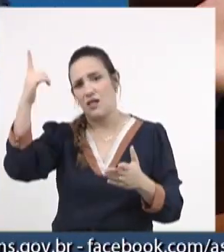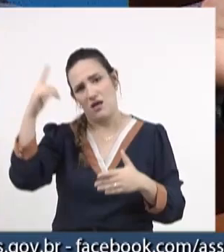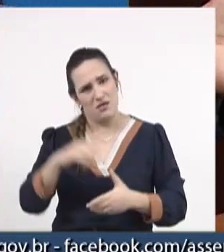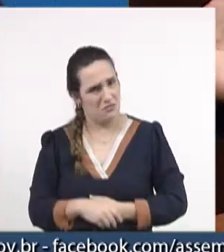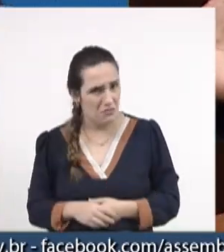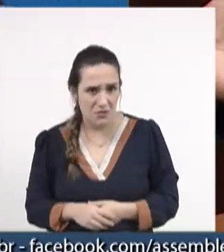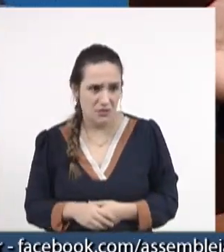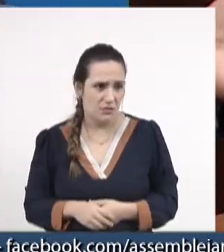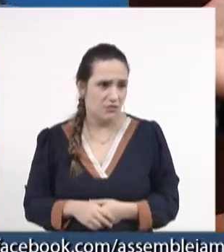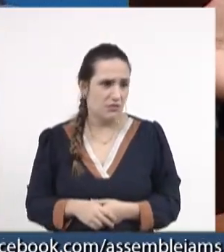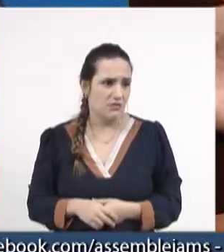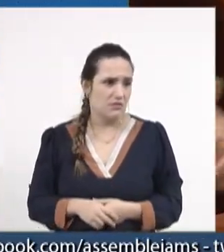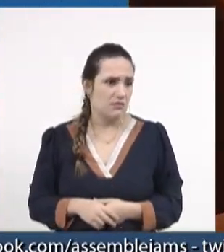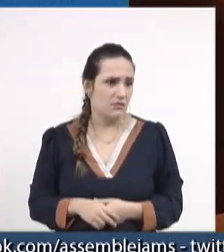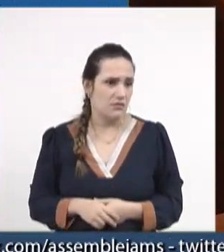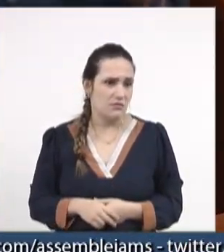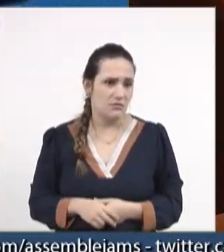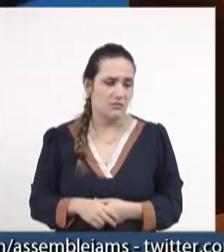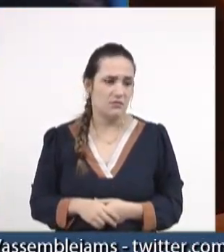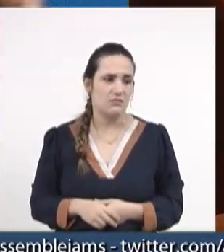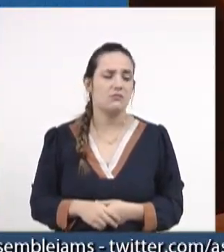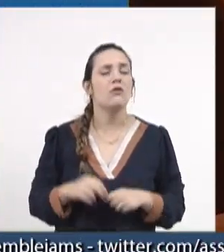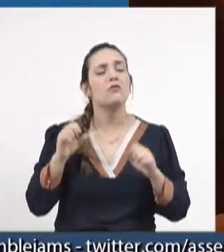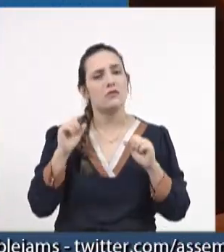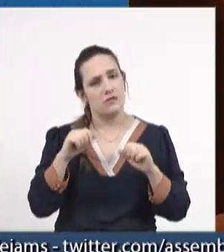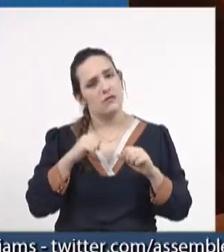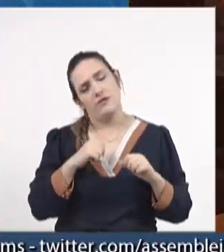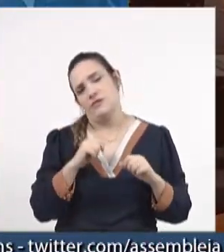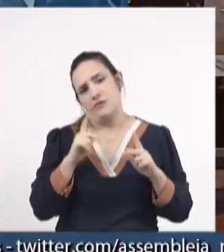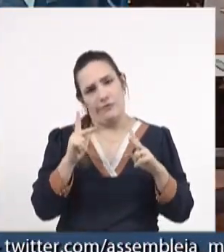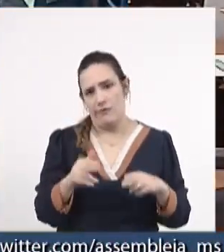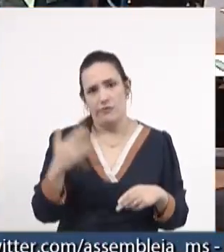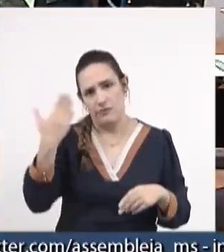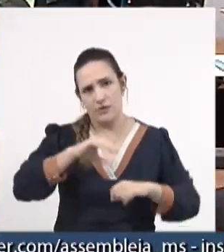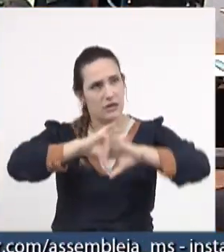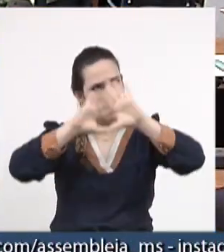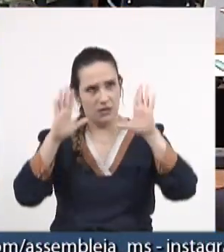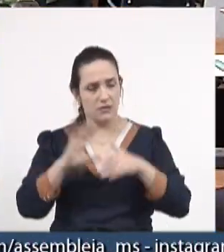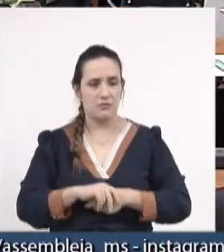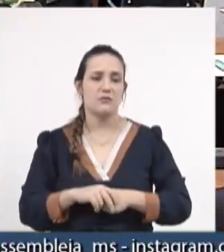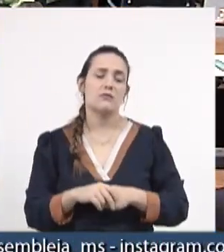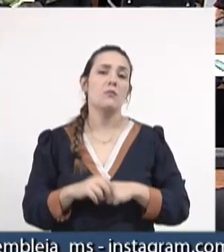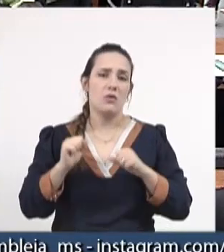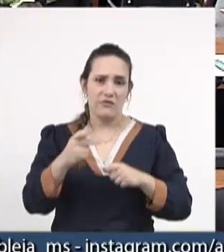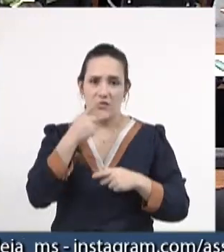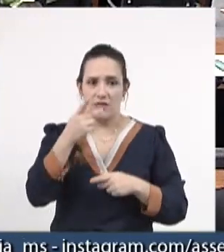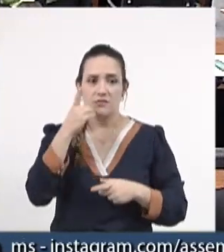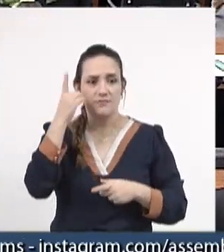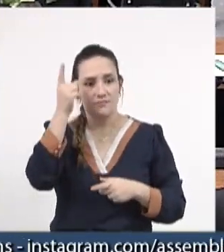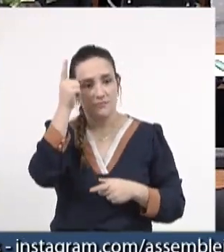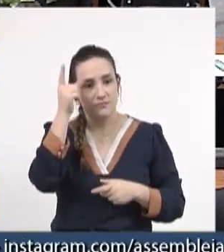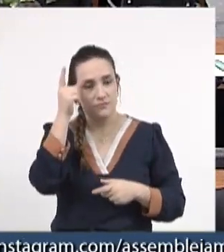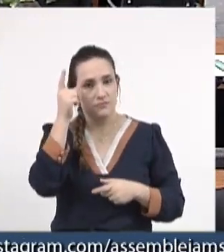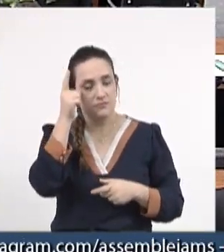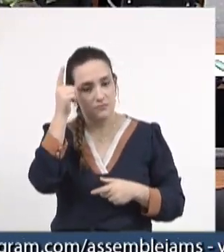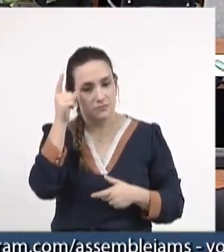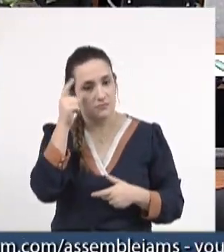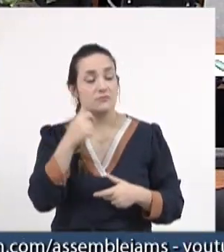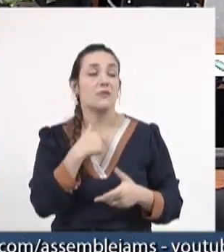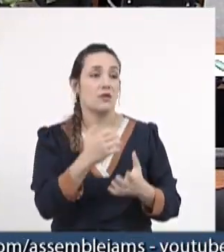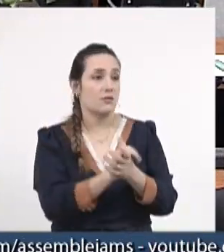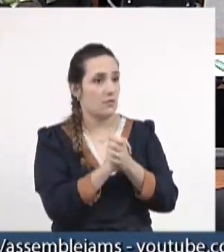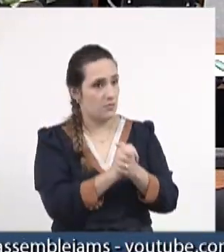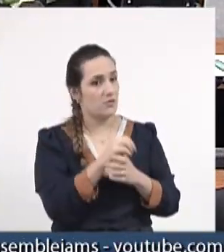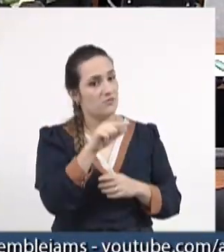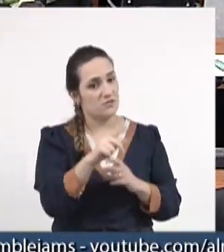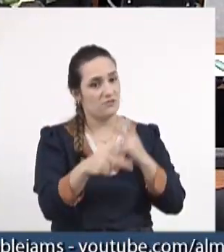lógico. Como 2 e 2 é 4. Vou conceder uma parte a Vossa Excelência. Deputado Zé Teixeira, eu quero parabenizar a Vossa